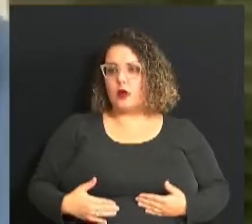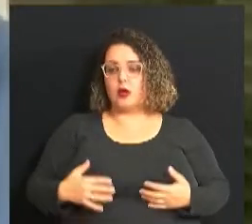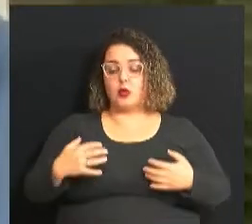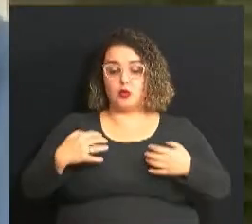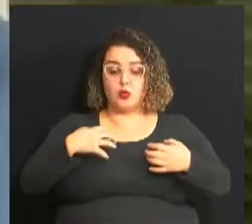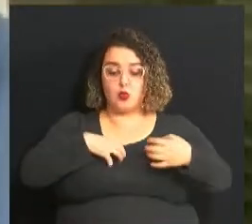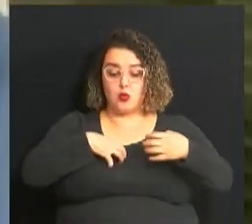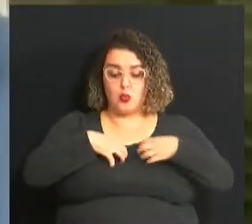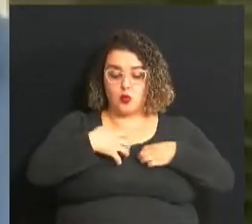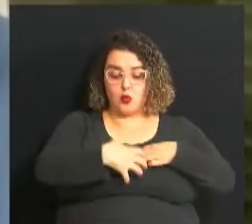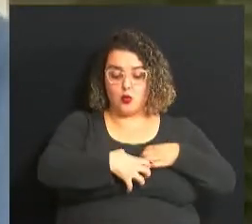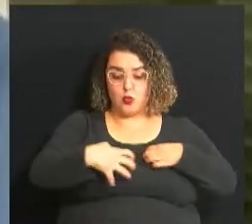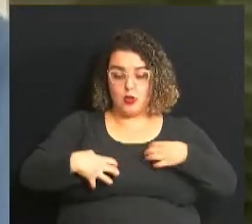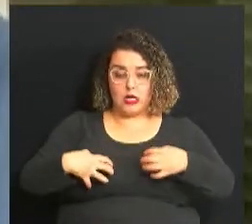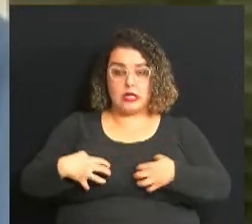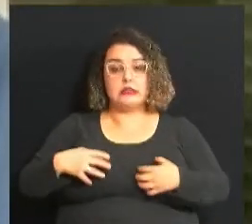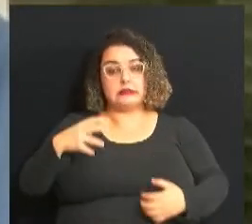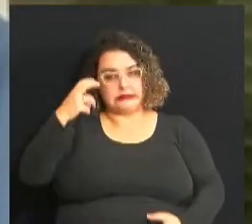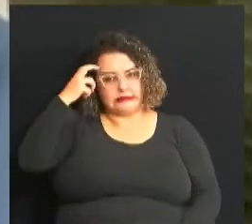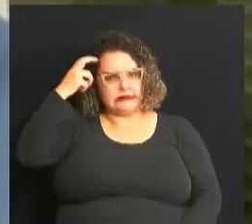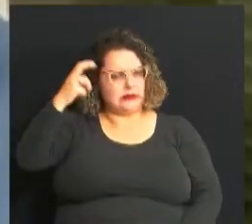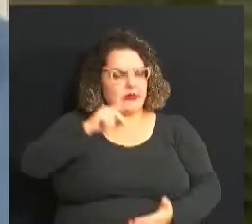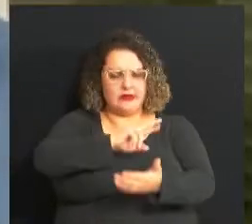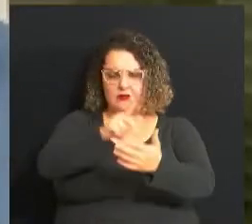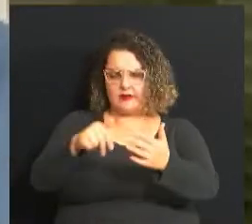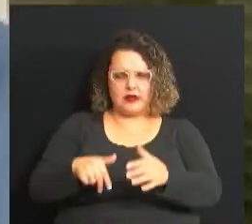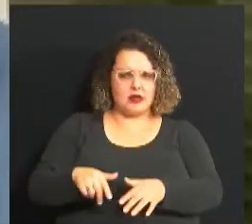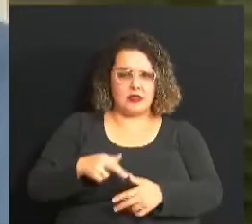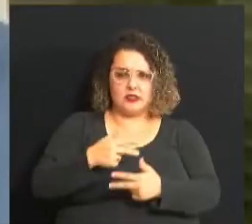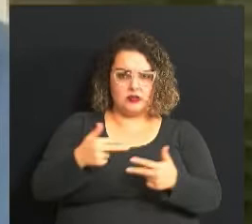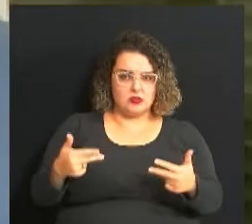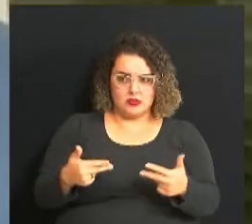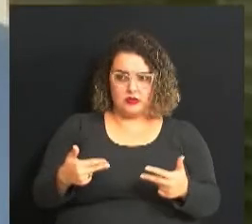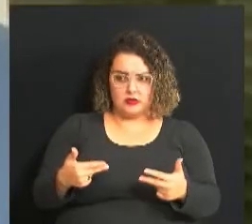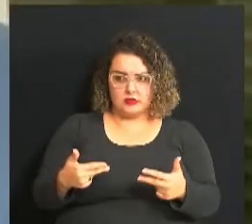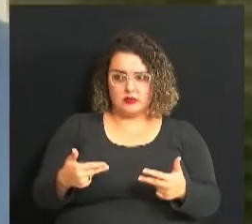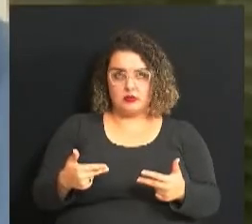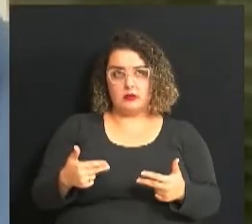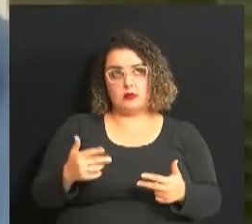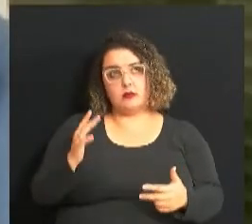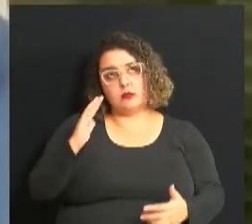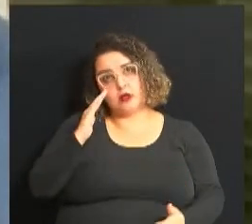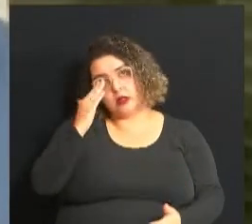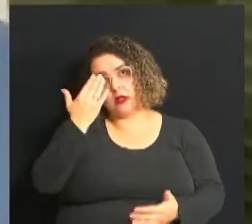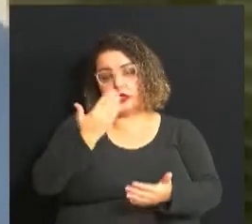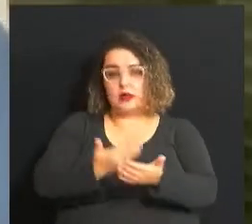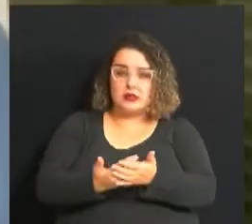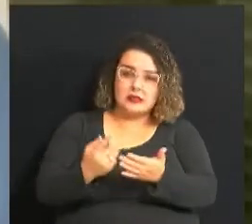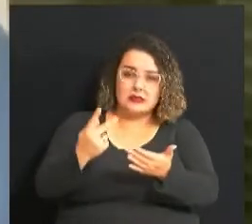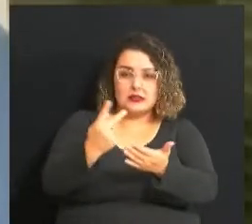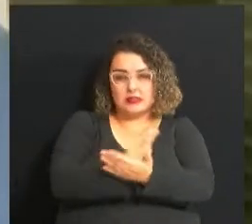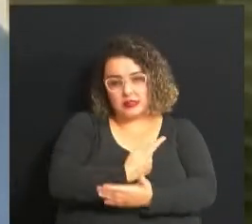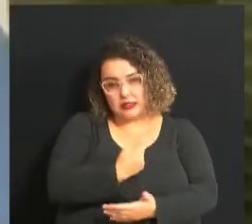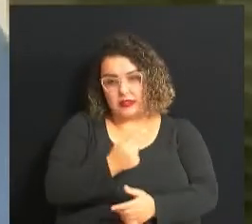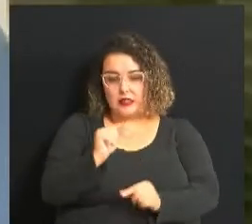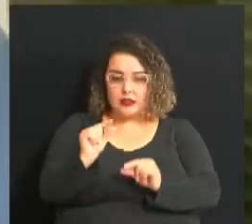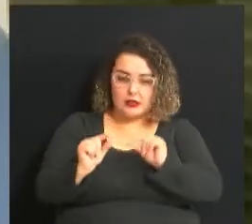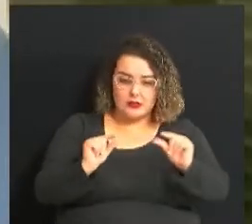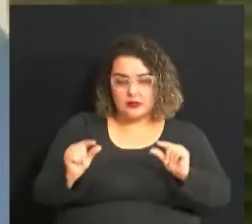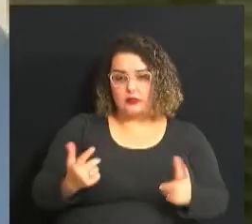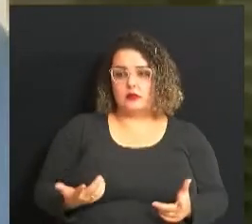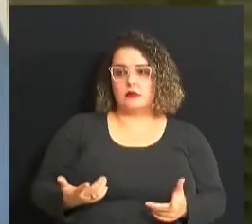muito sábia em várias coisas, mas eu imagino que falhou em algumas. Por exemplo, a dor é